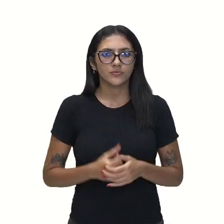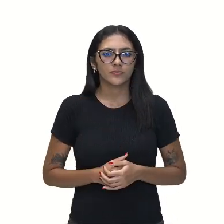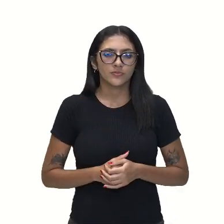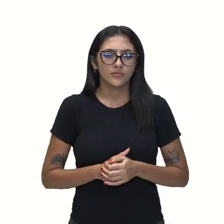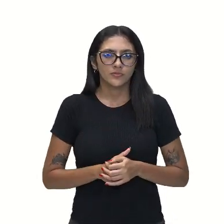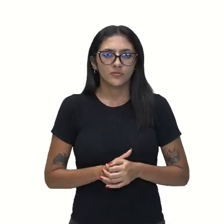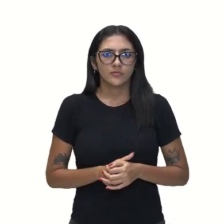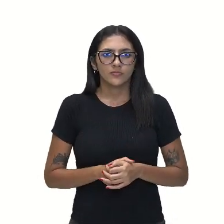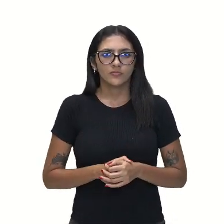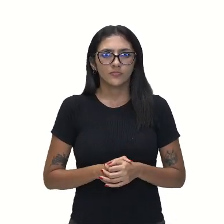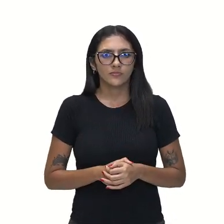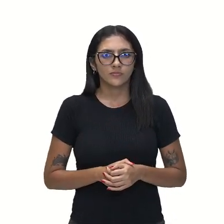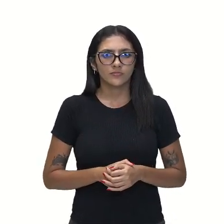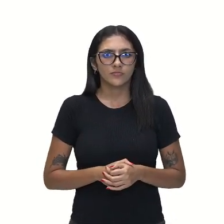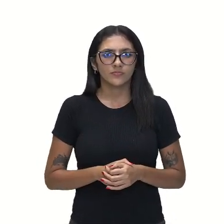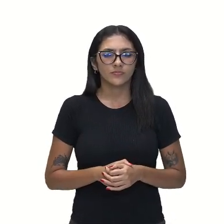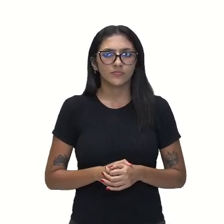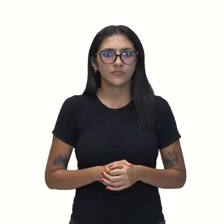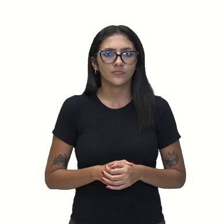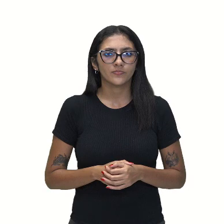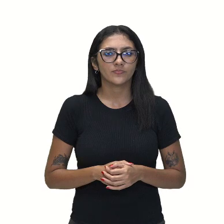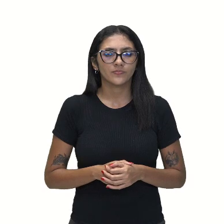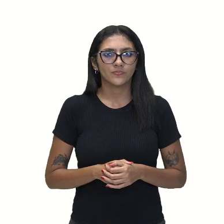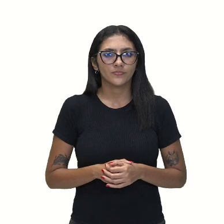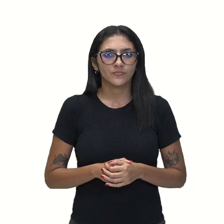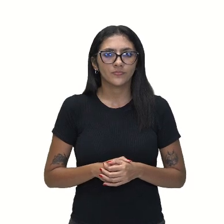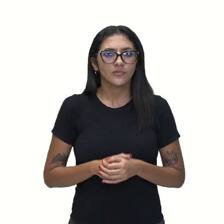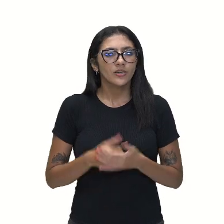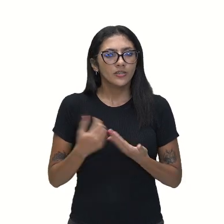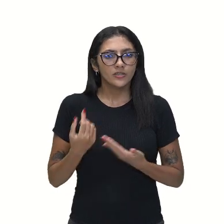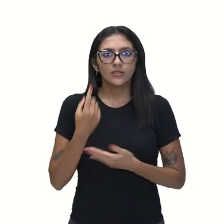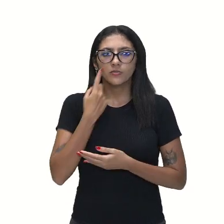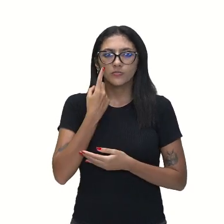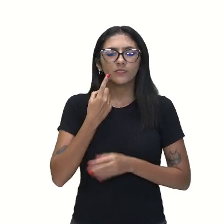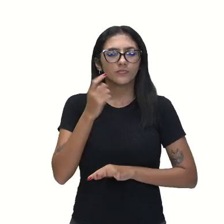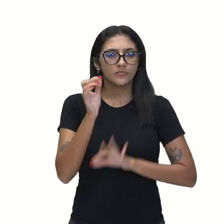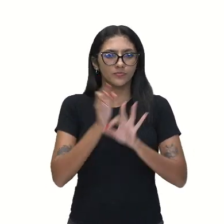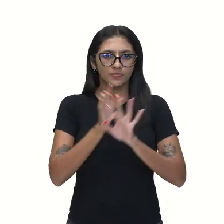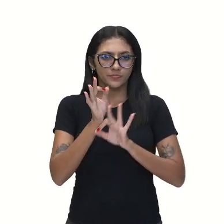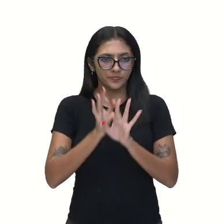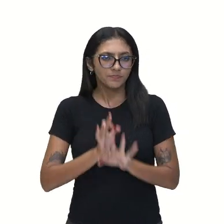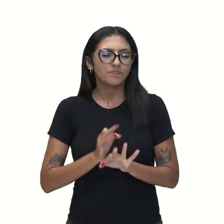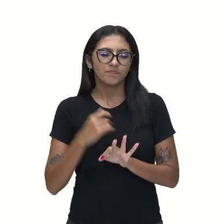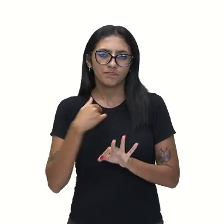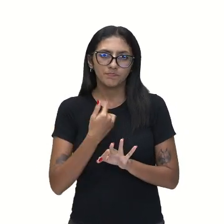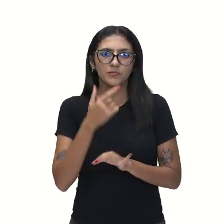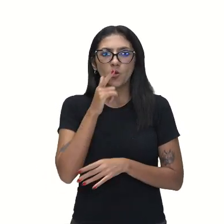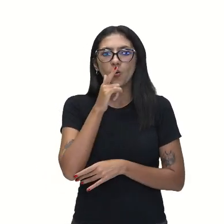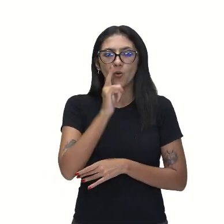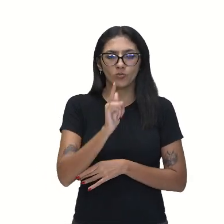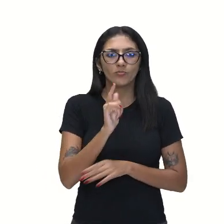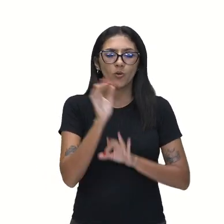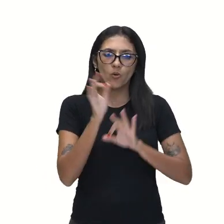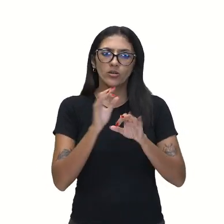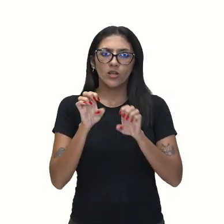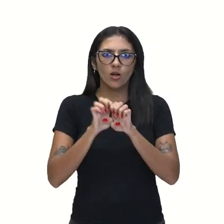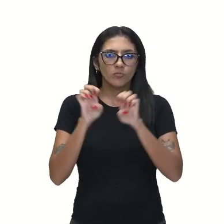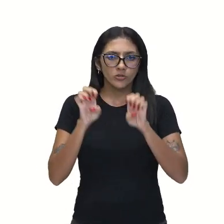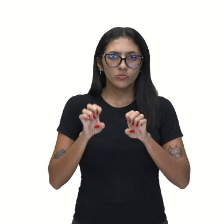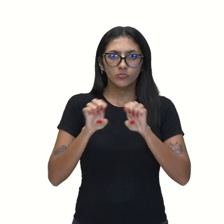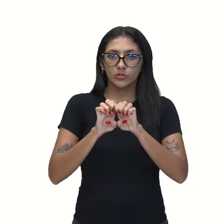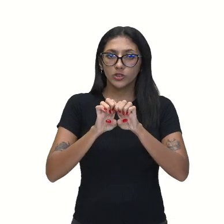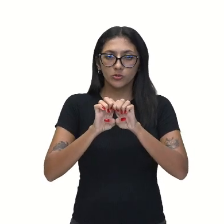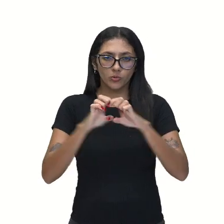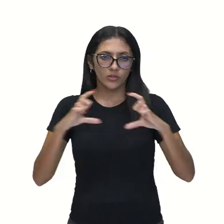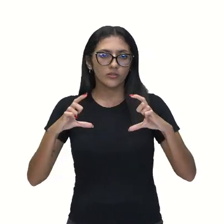forma, tá? Então, com isso, a gente consegue montar uma